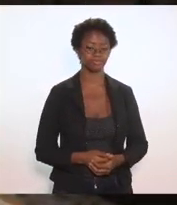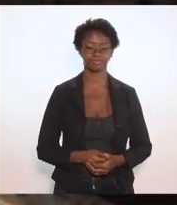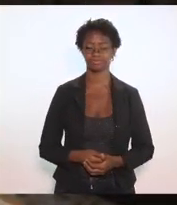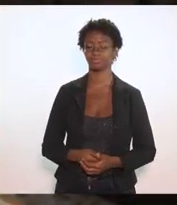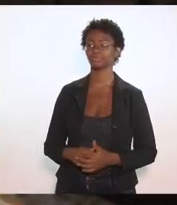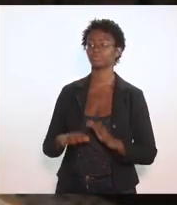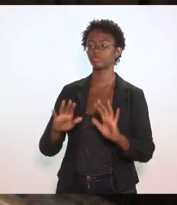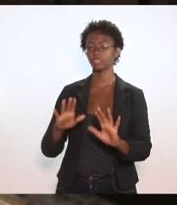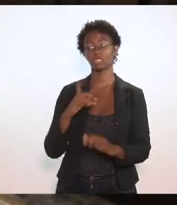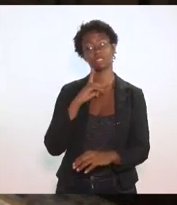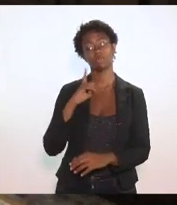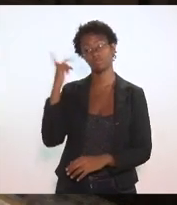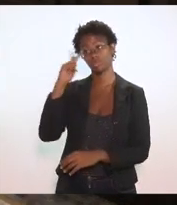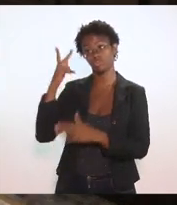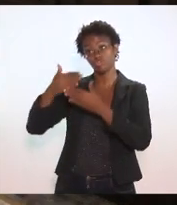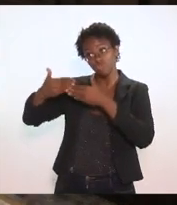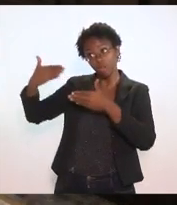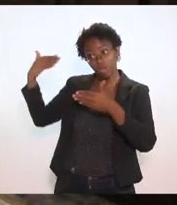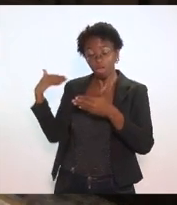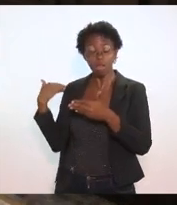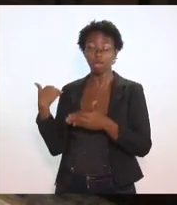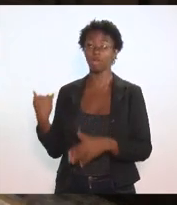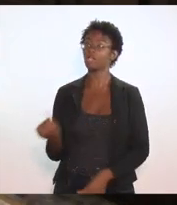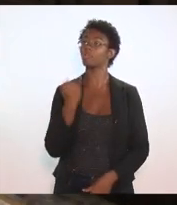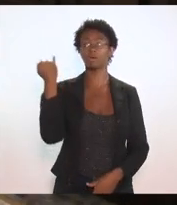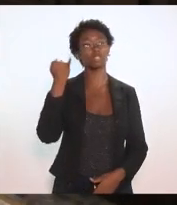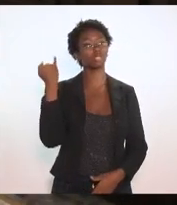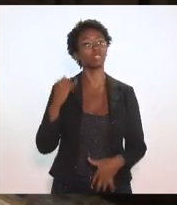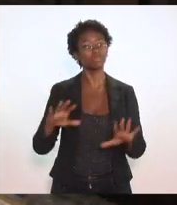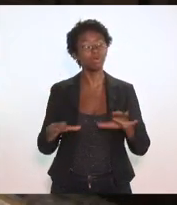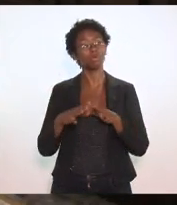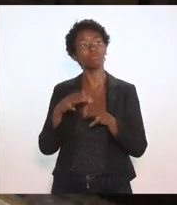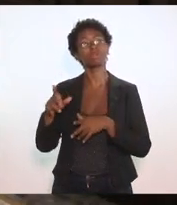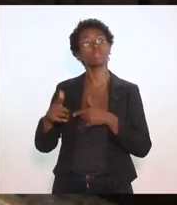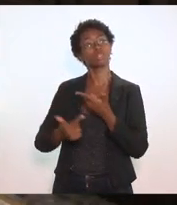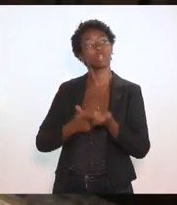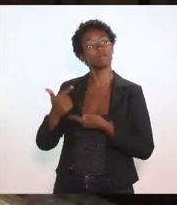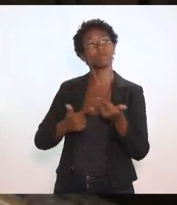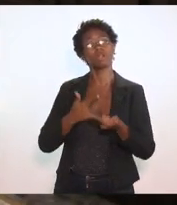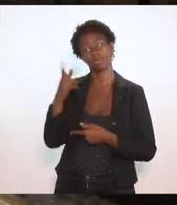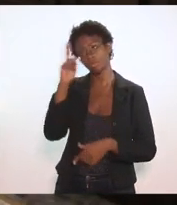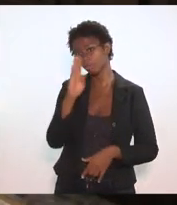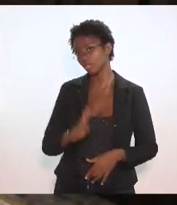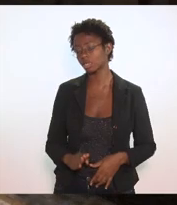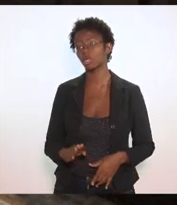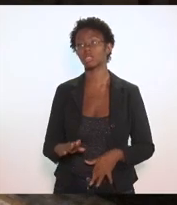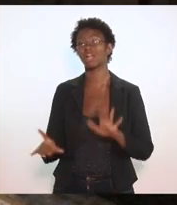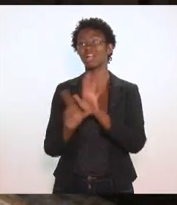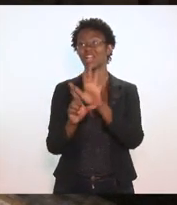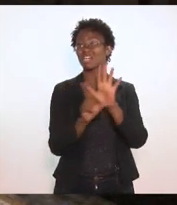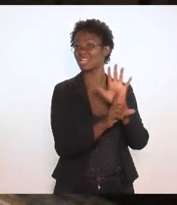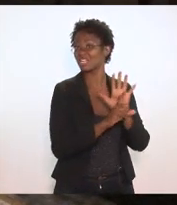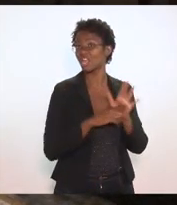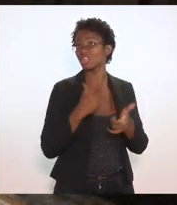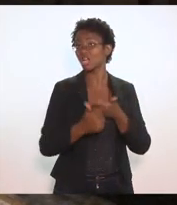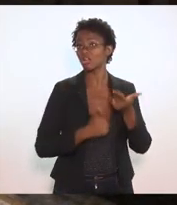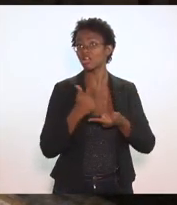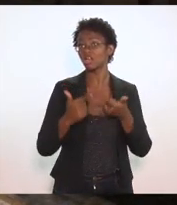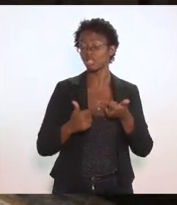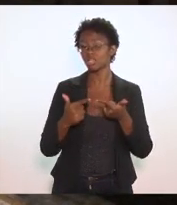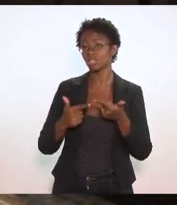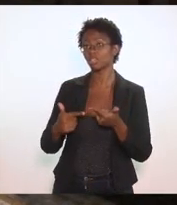Tem legados fundamentais para a classe trabalhadora brasileira. Assim, a legislação trabalhista neste país deve-se, em boa